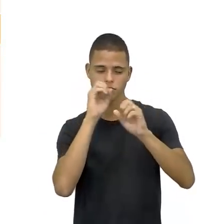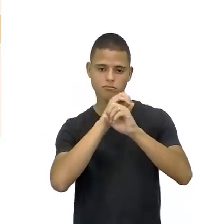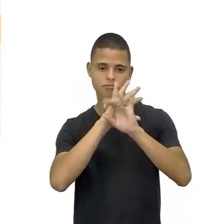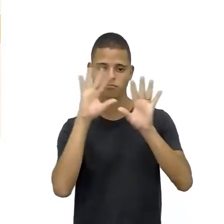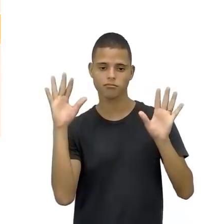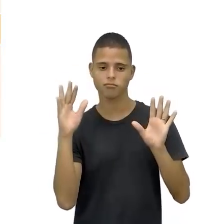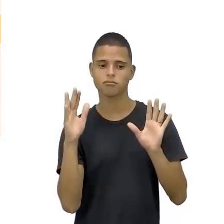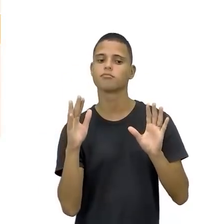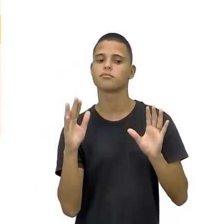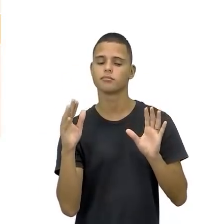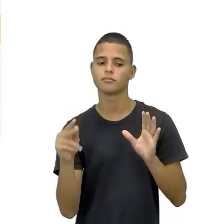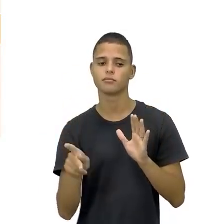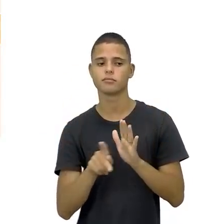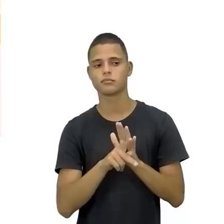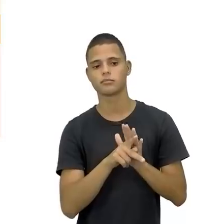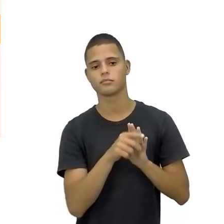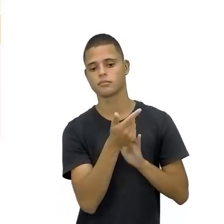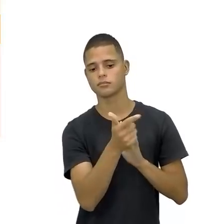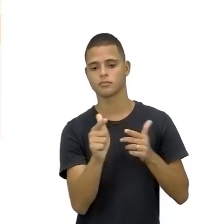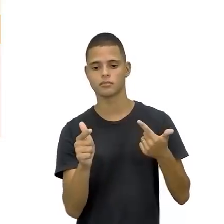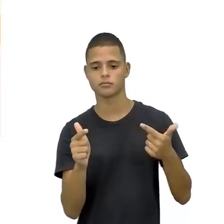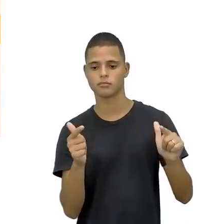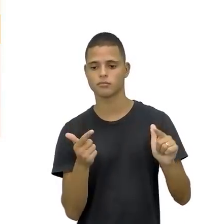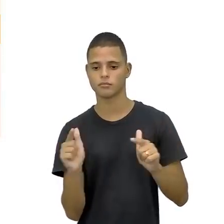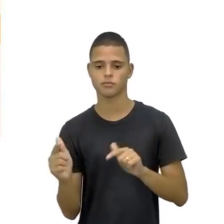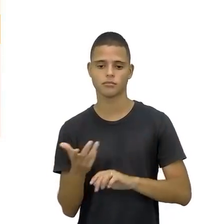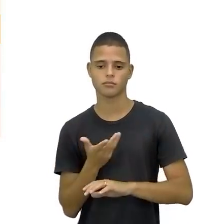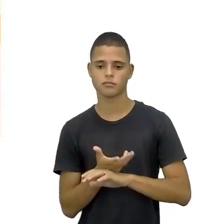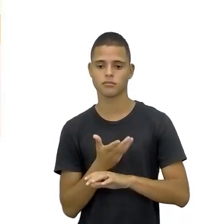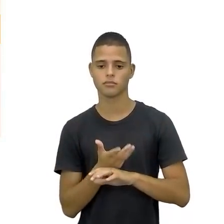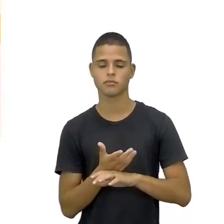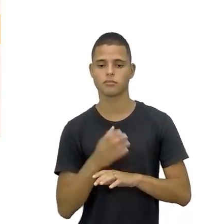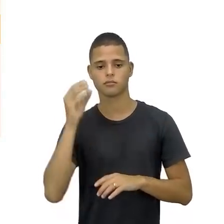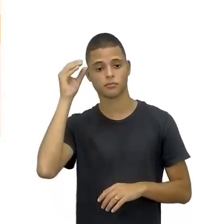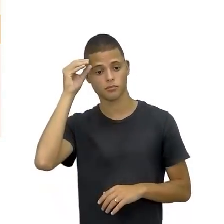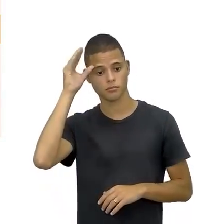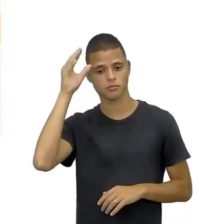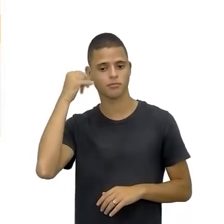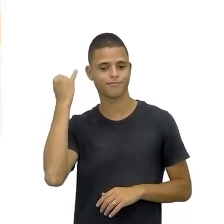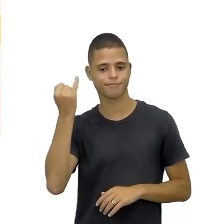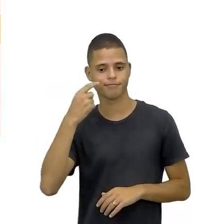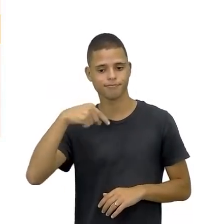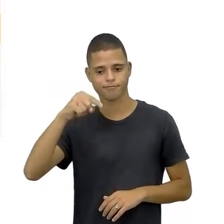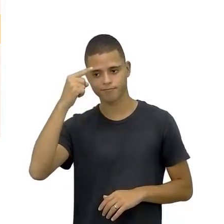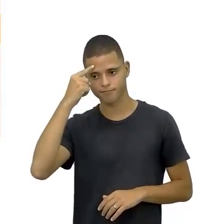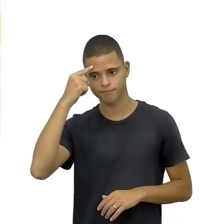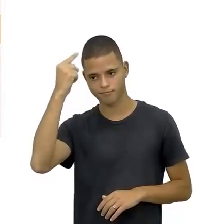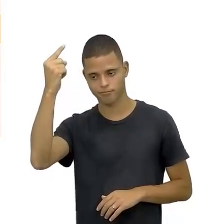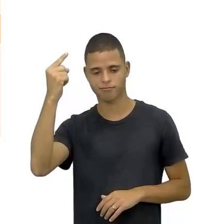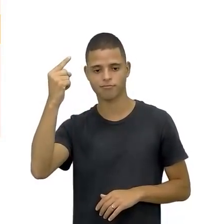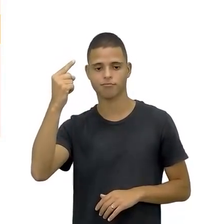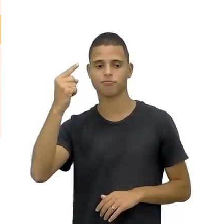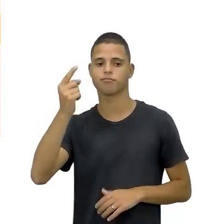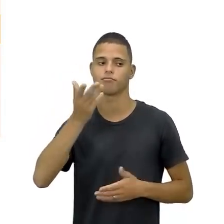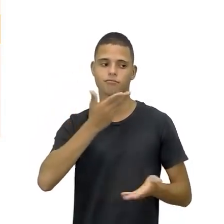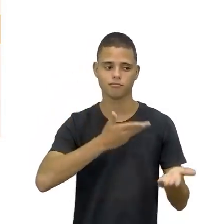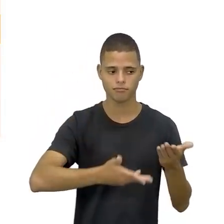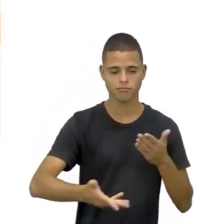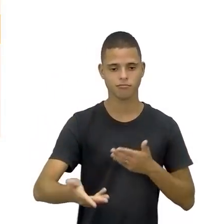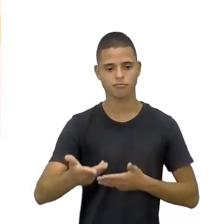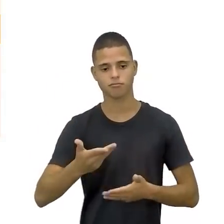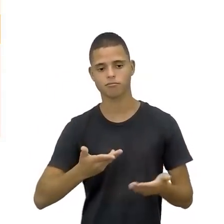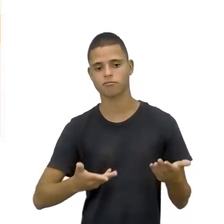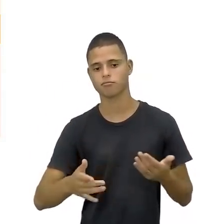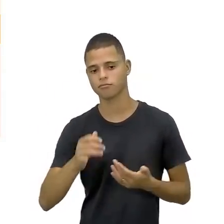outras áreas do conhecimento, né? Então, isso é muito importante que pensar que elas dialogam, né, essas habilidades conversam, como,